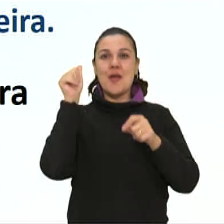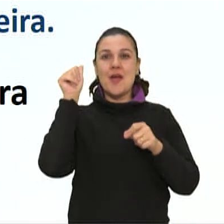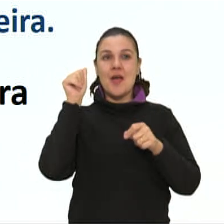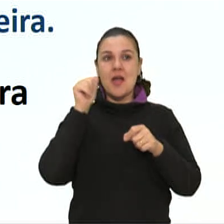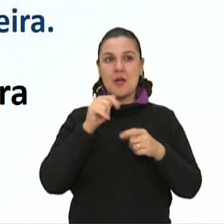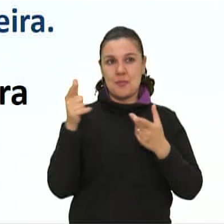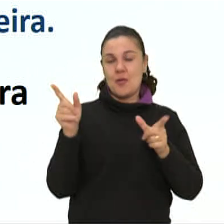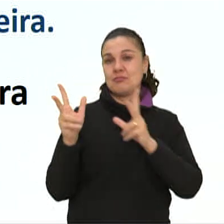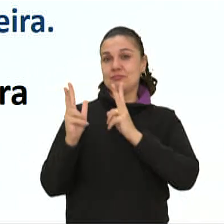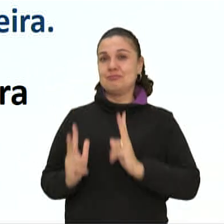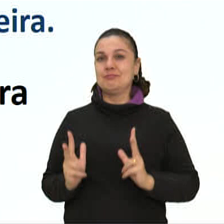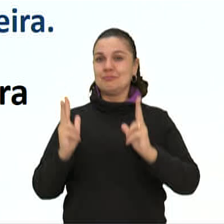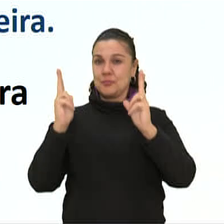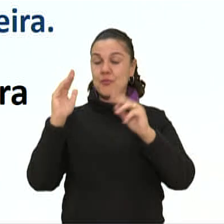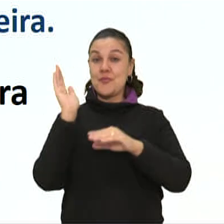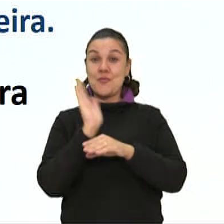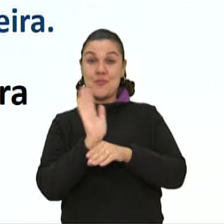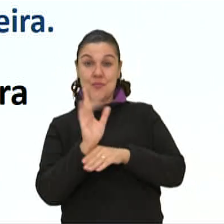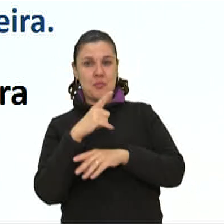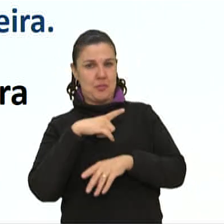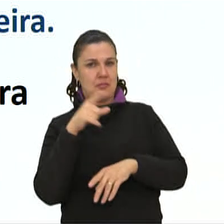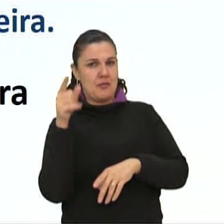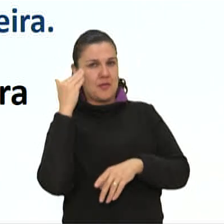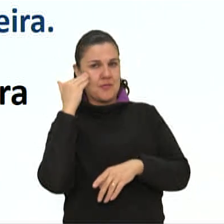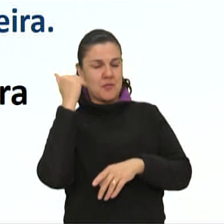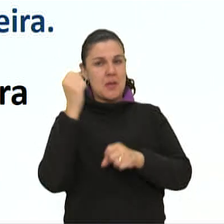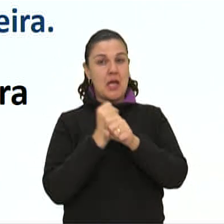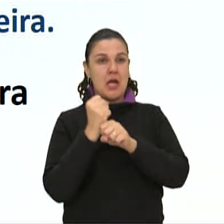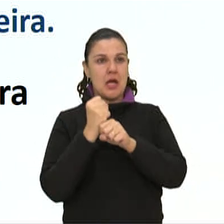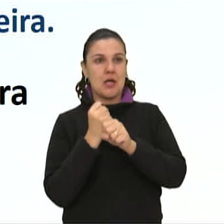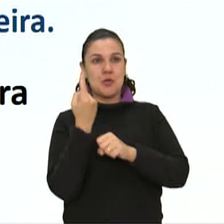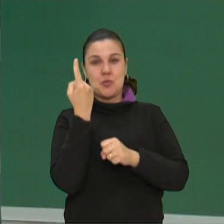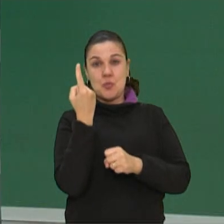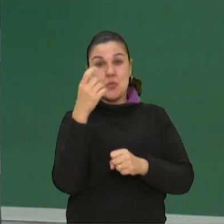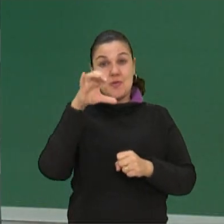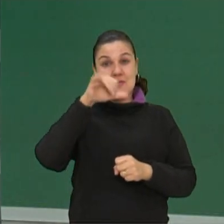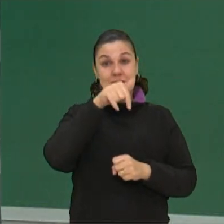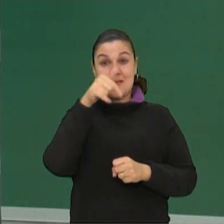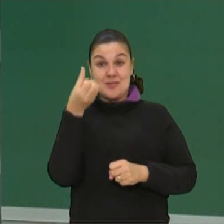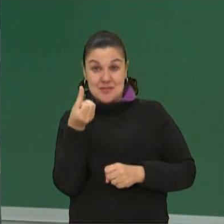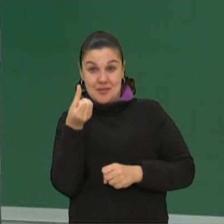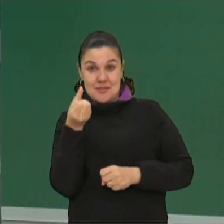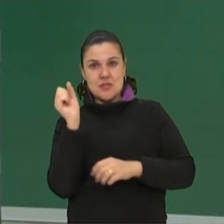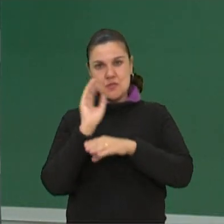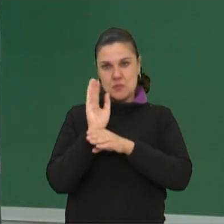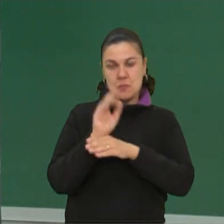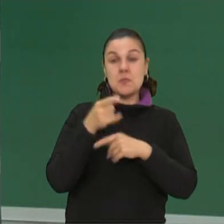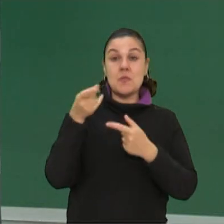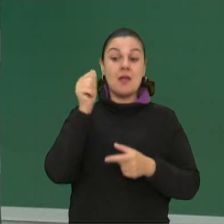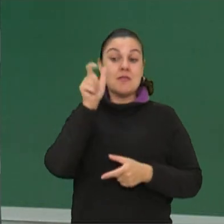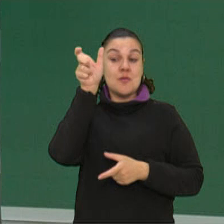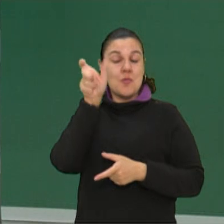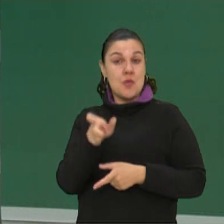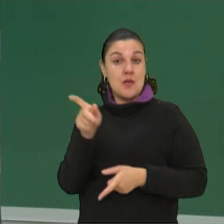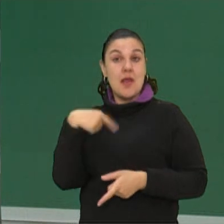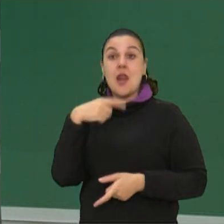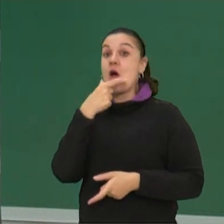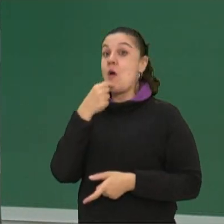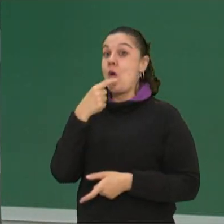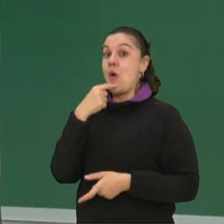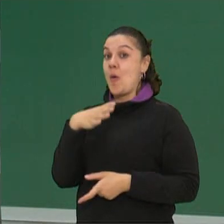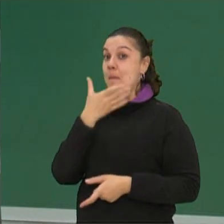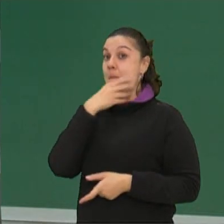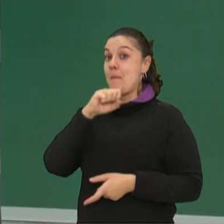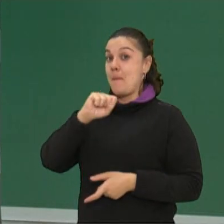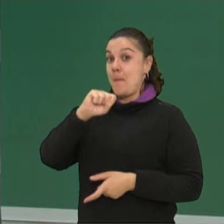de um frame do filme chamado Chica da Silva, lá do ano de 76. Chica da Silva era filha de um